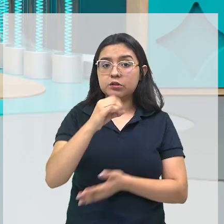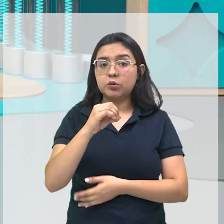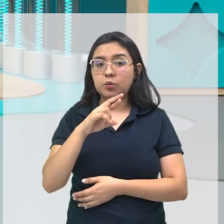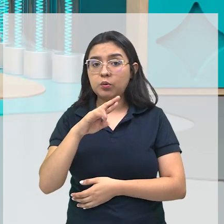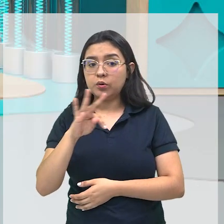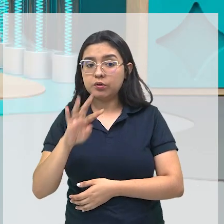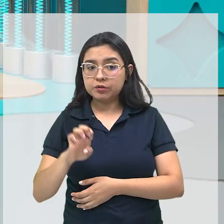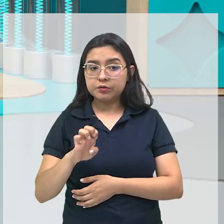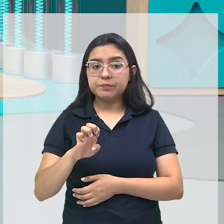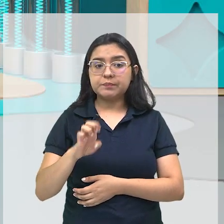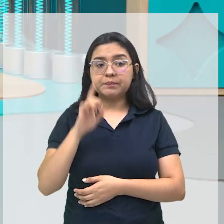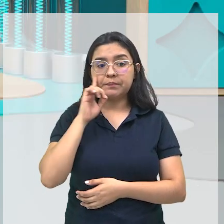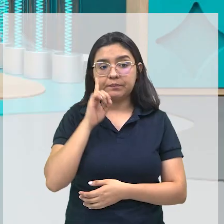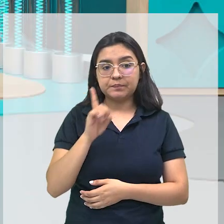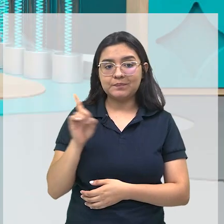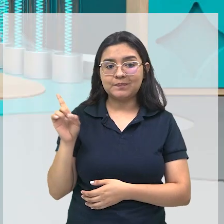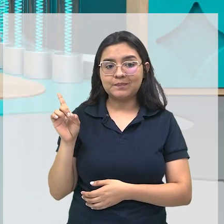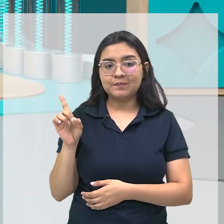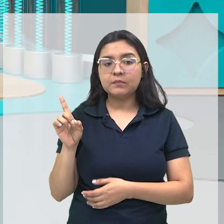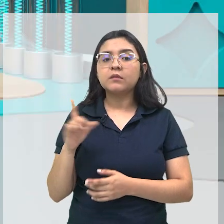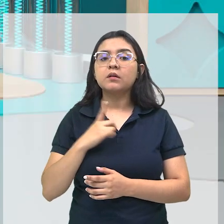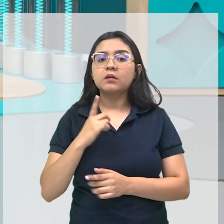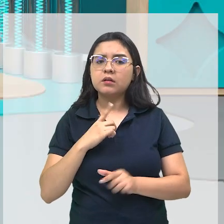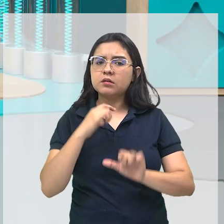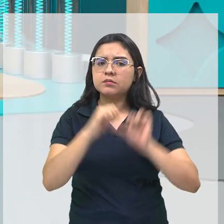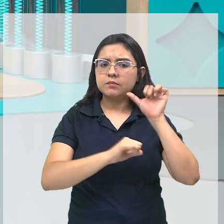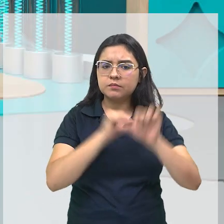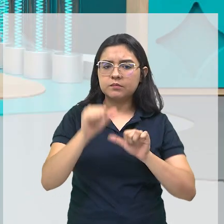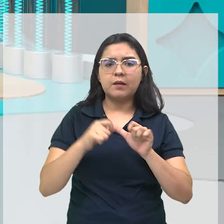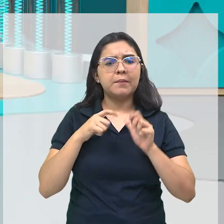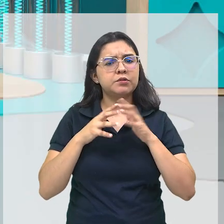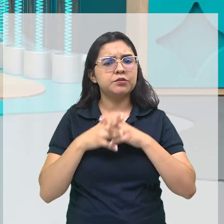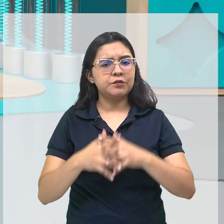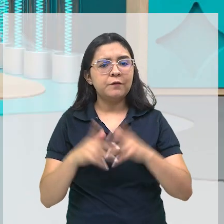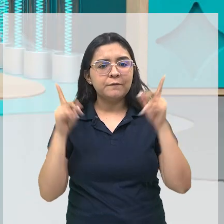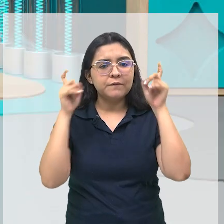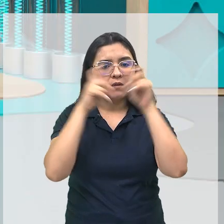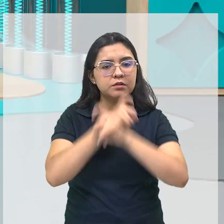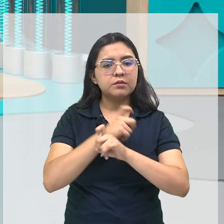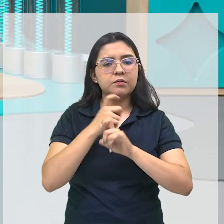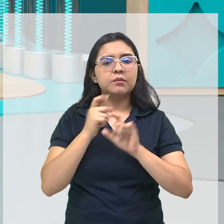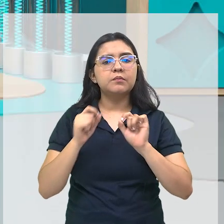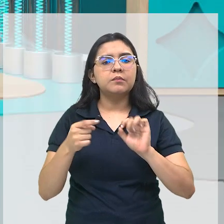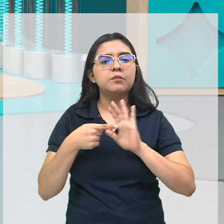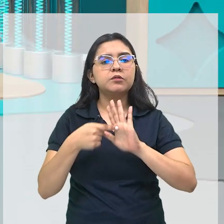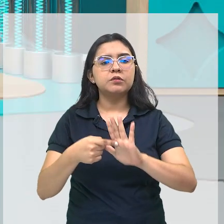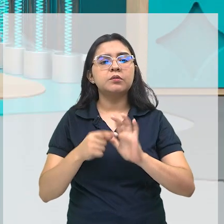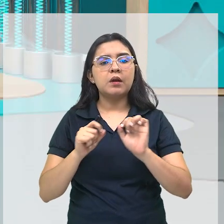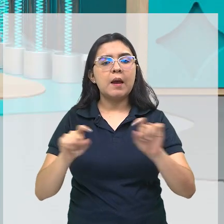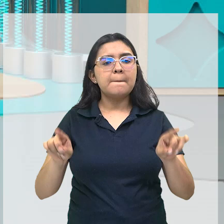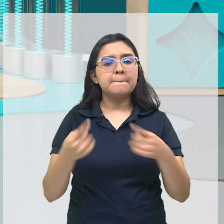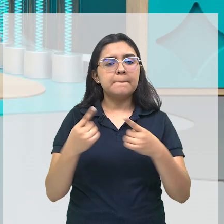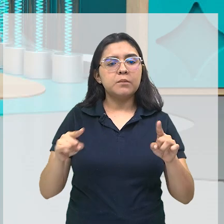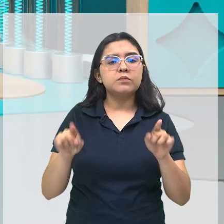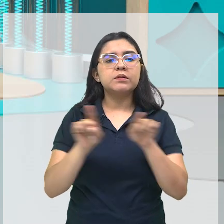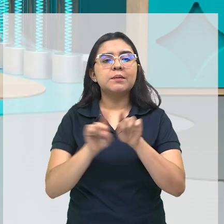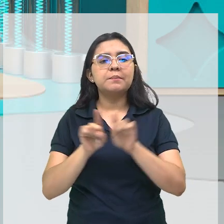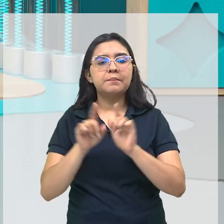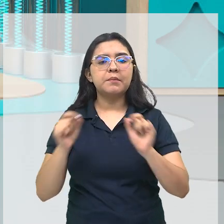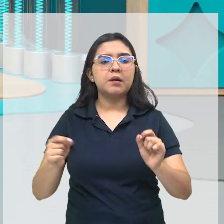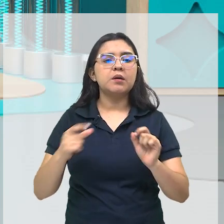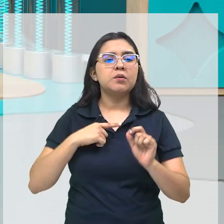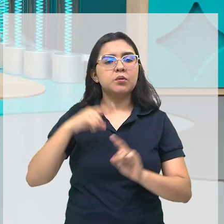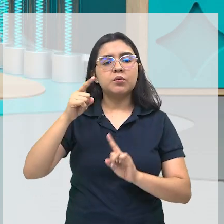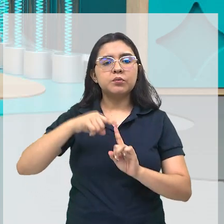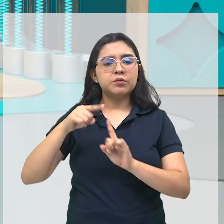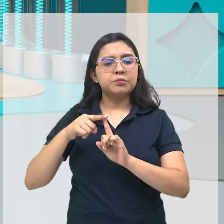corte, olha só, elas se tornaram mais complexas, refletindo a música e a moda da época, e a gente